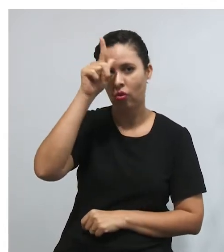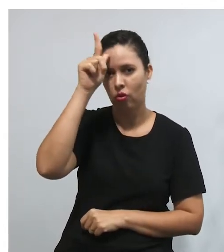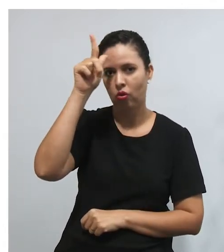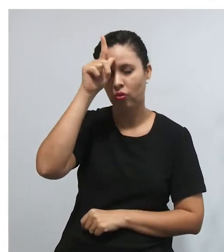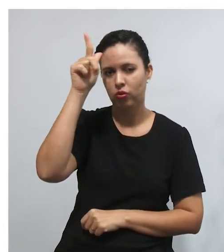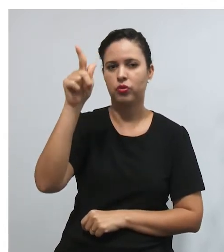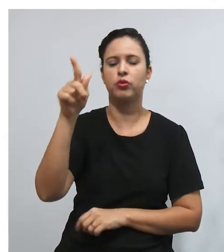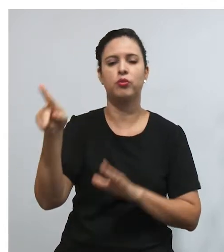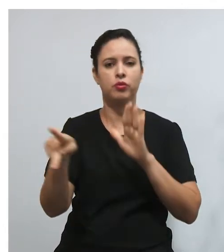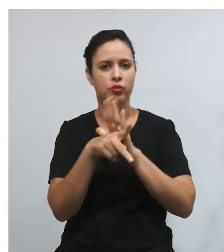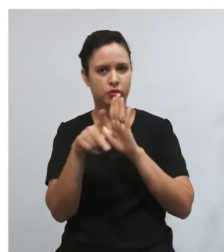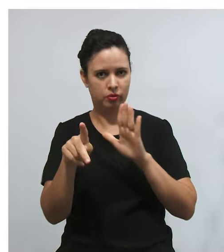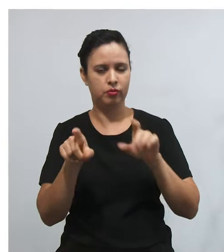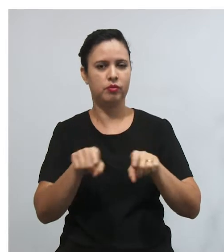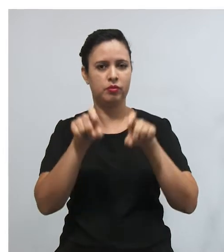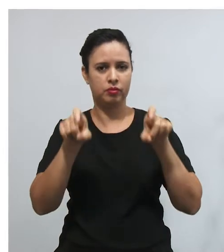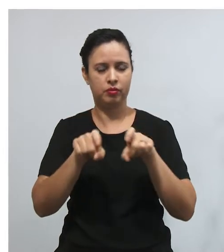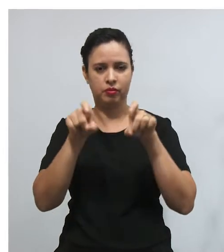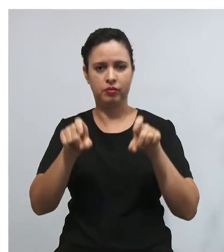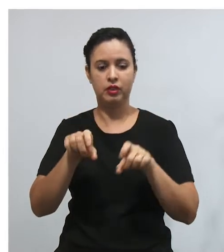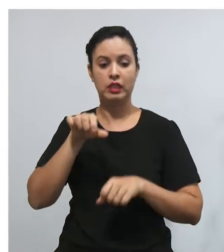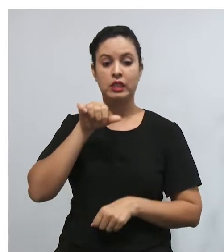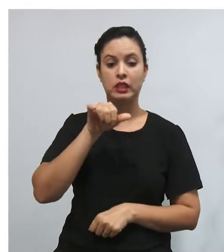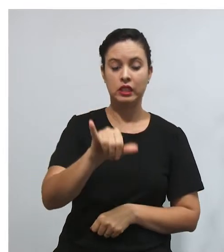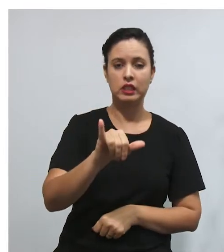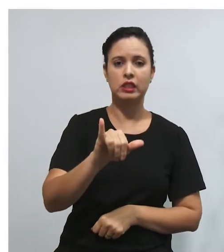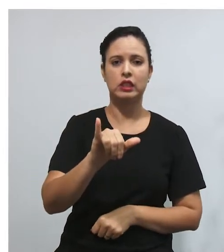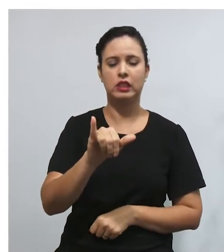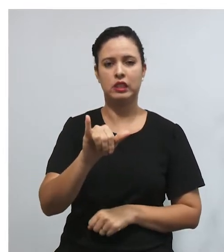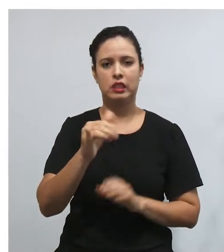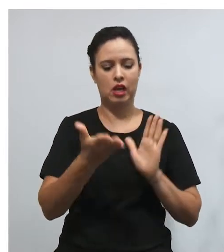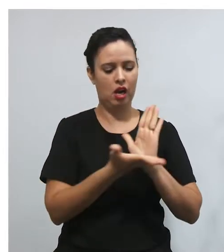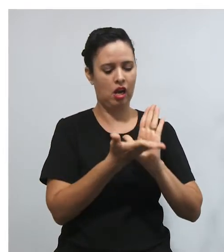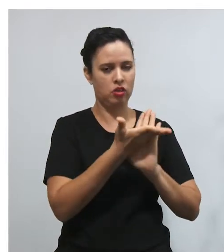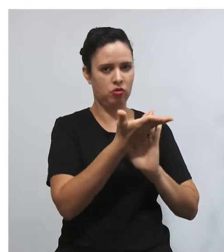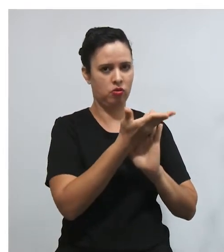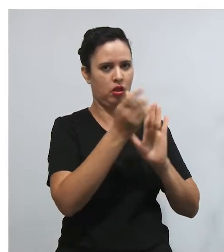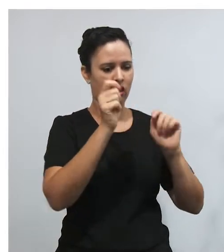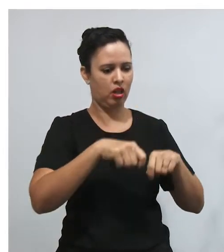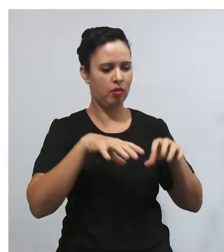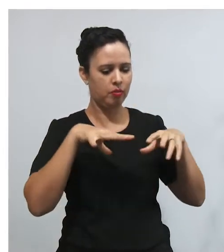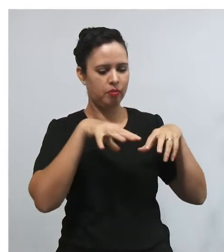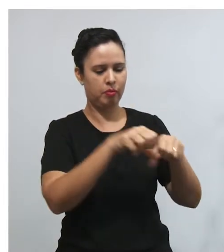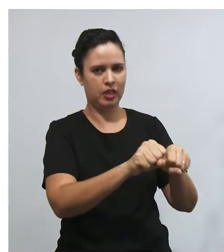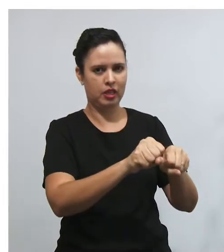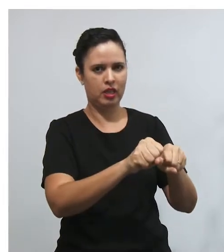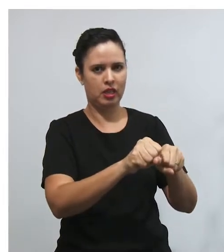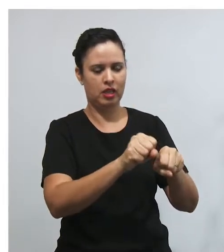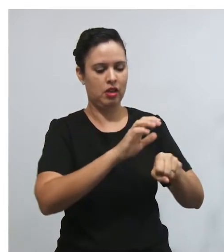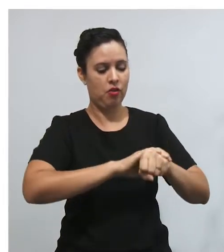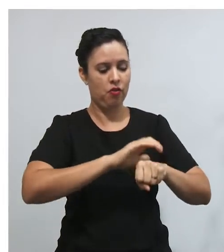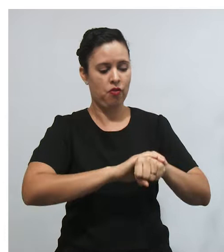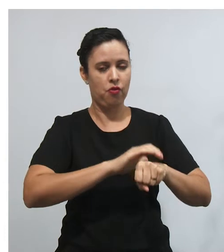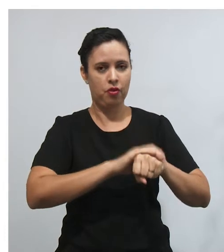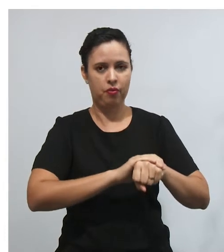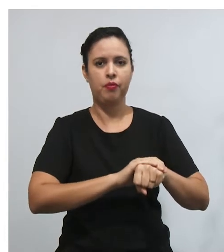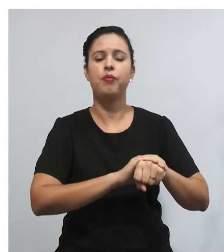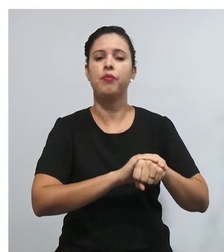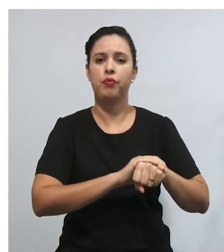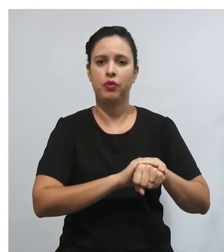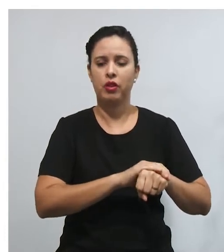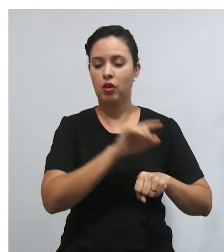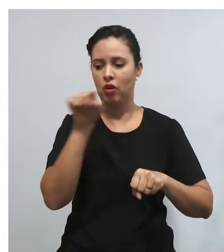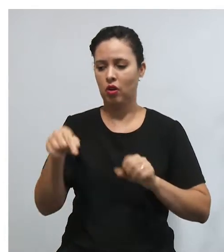computador, né? Se o hardware ele é a parte física, a gente viu que o hardware é a parte física, podemos dizer